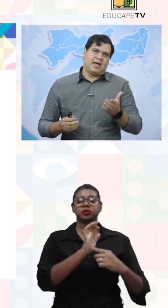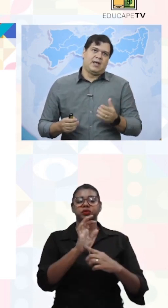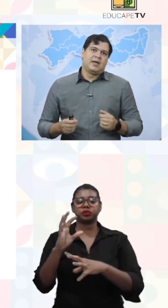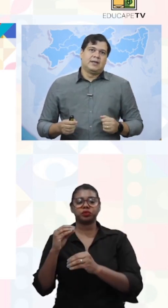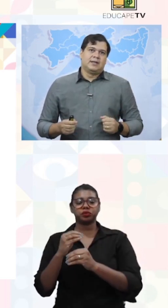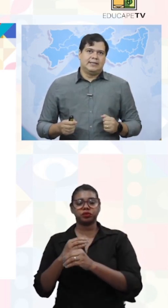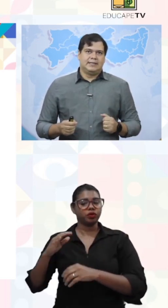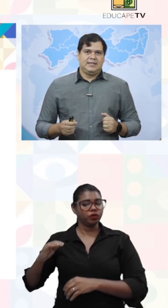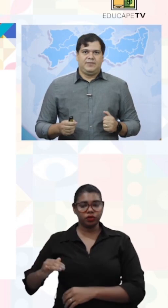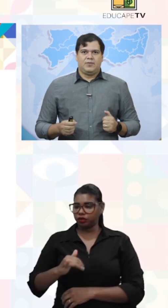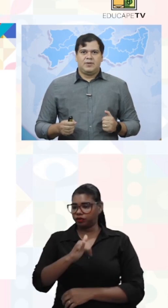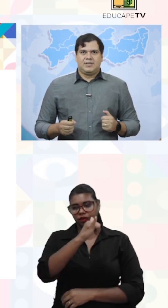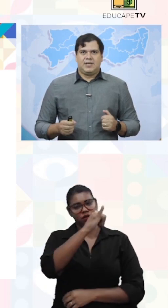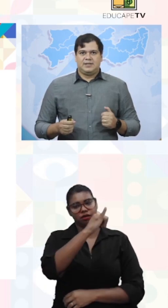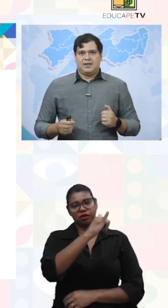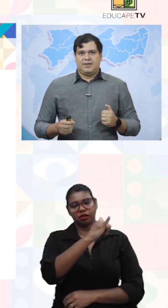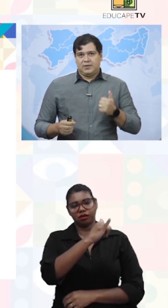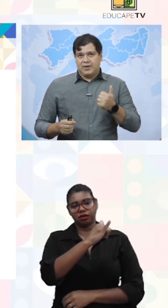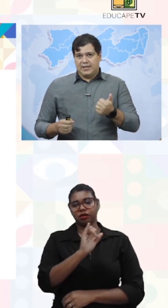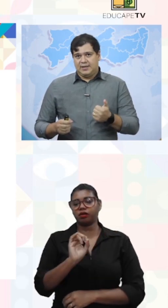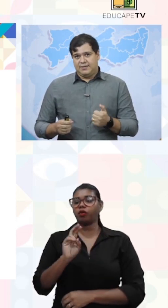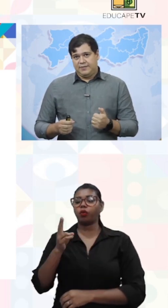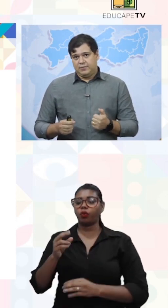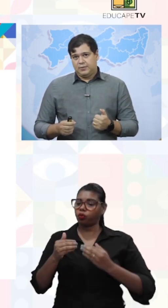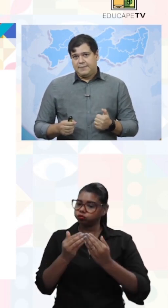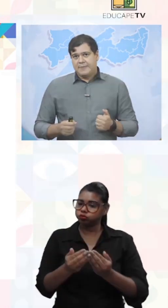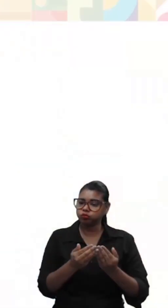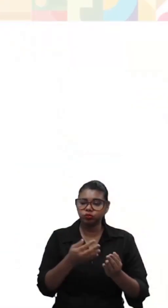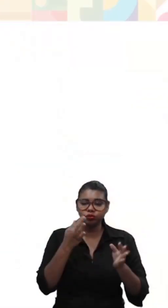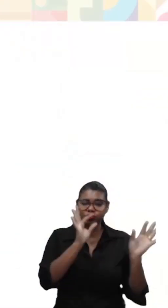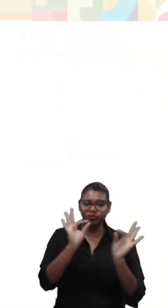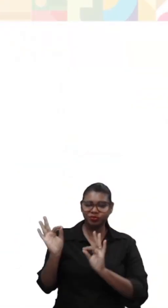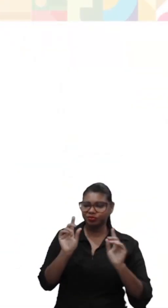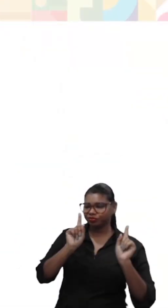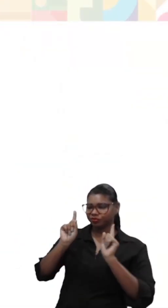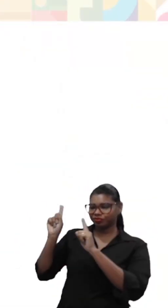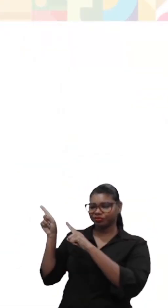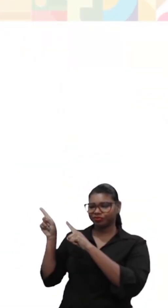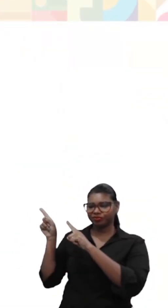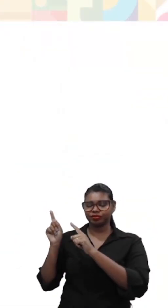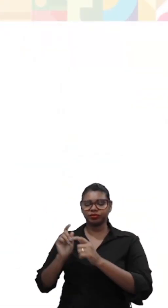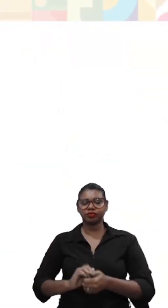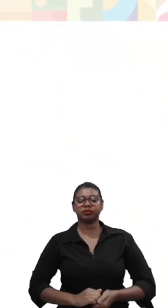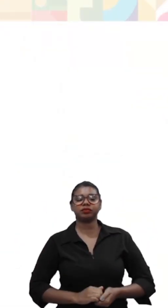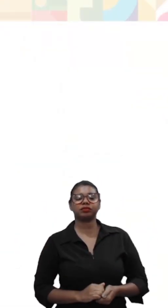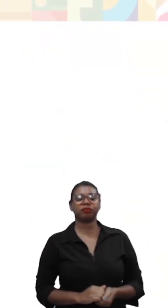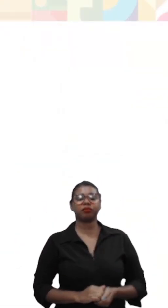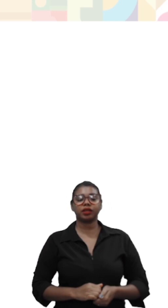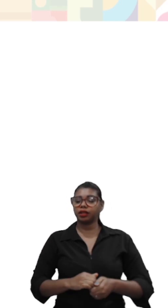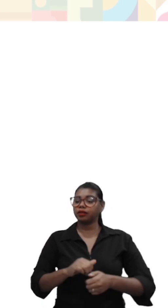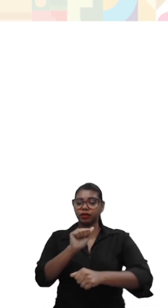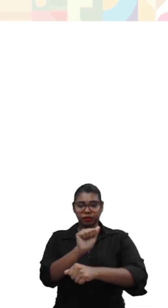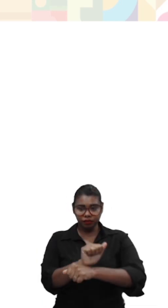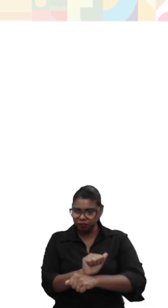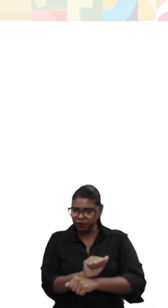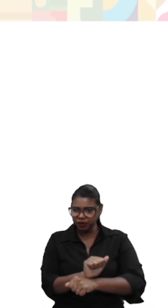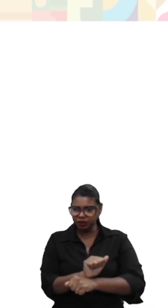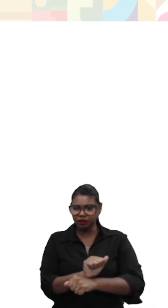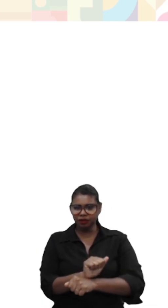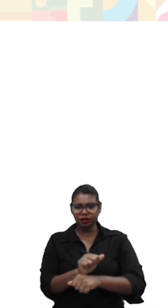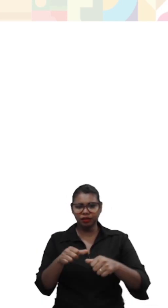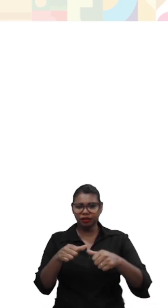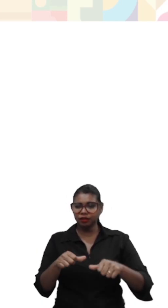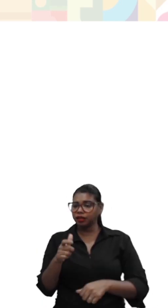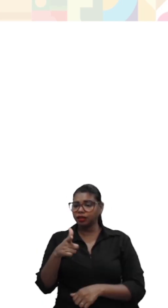indústria de aviões, que a gente está vendo aí na figura, certo? O produto, ele fica fixo. Não tem como